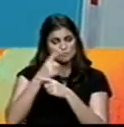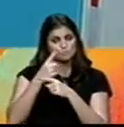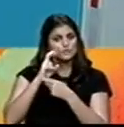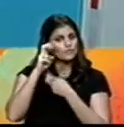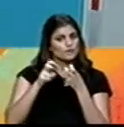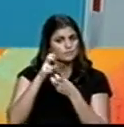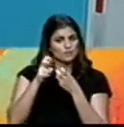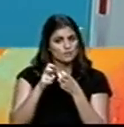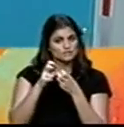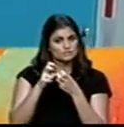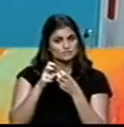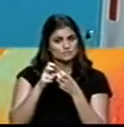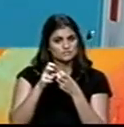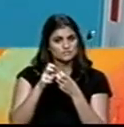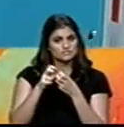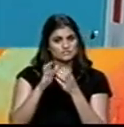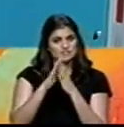último parágrafo. Seja o